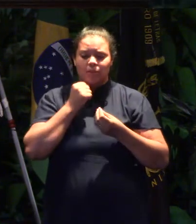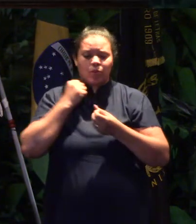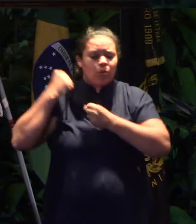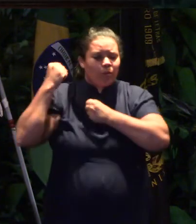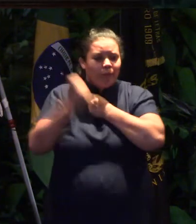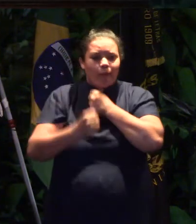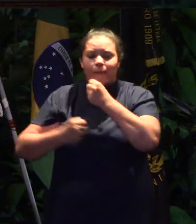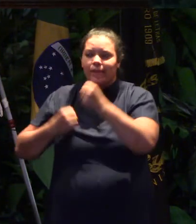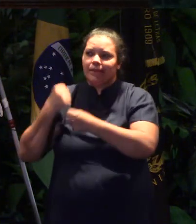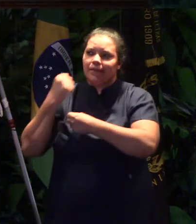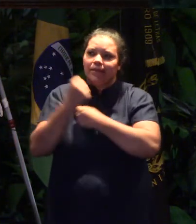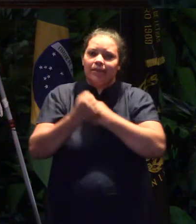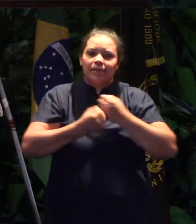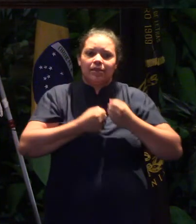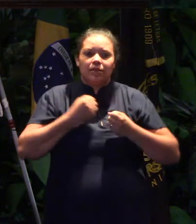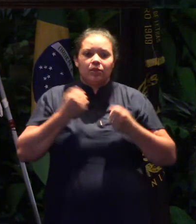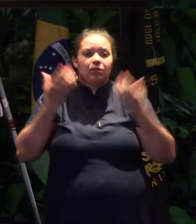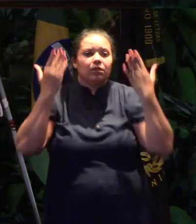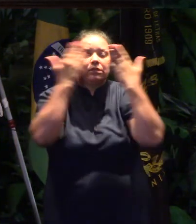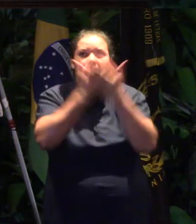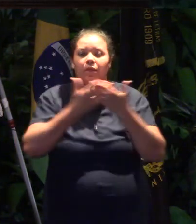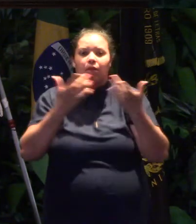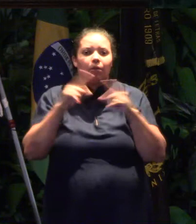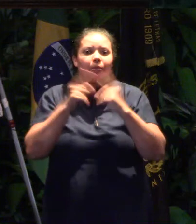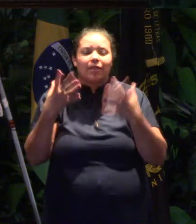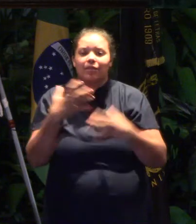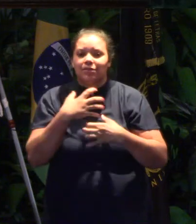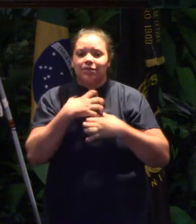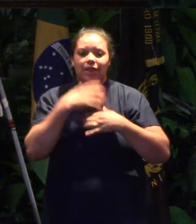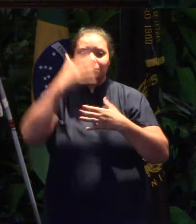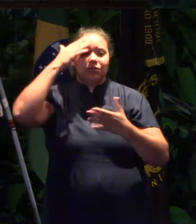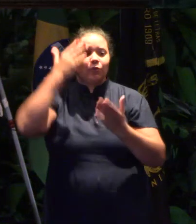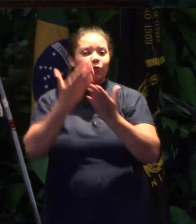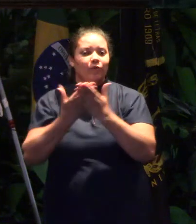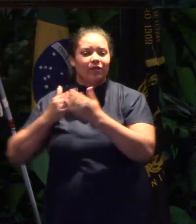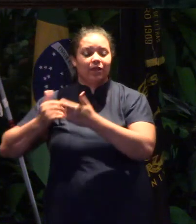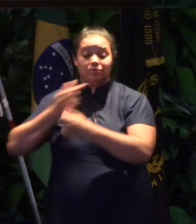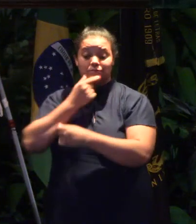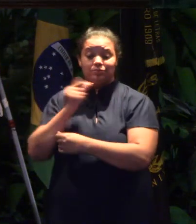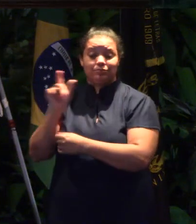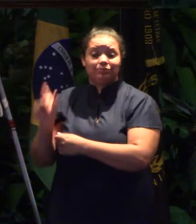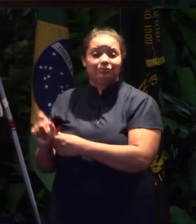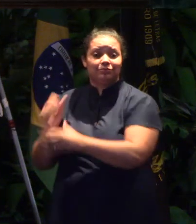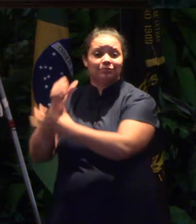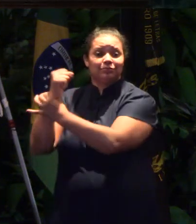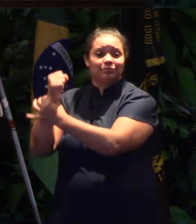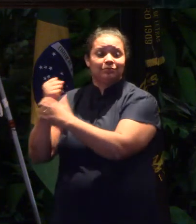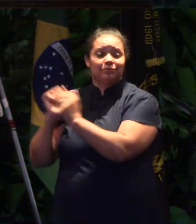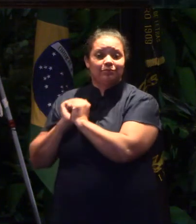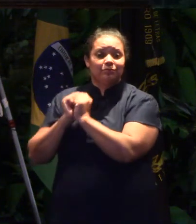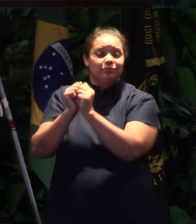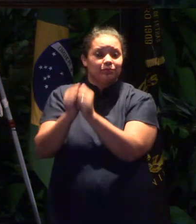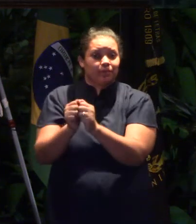ali correndo cegamente, né? Mas na confiança de que alguém está te levando. Esses